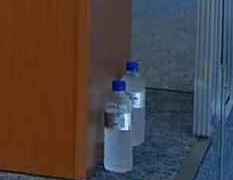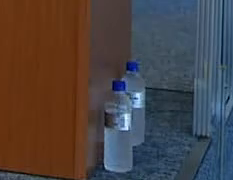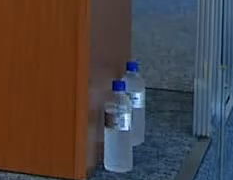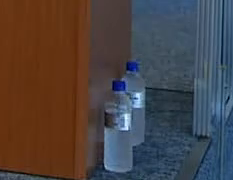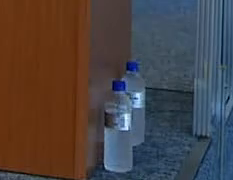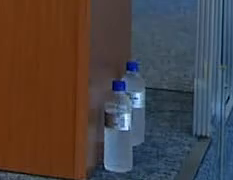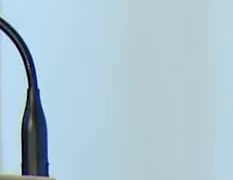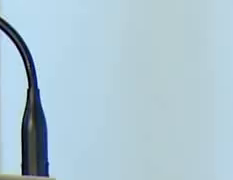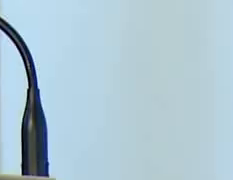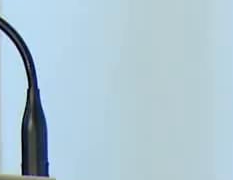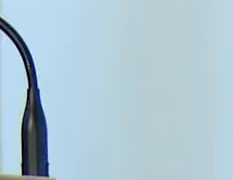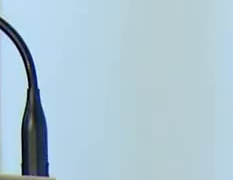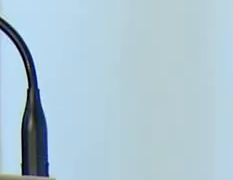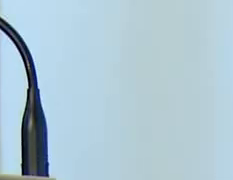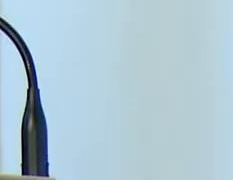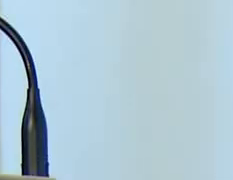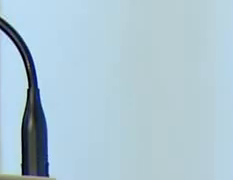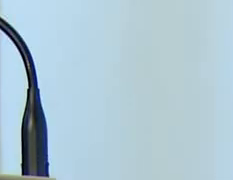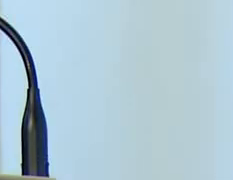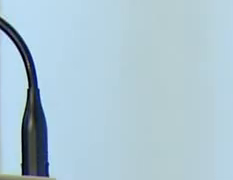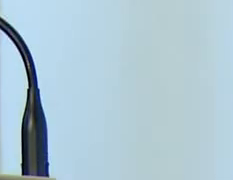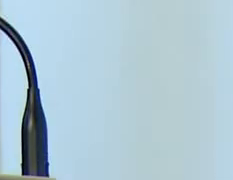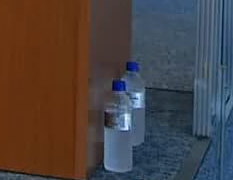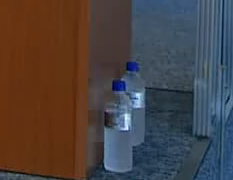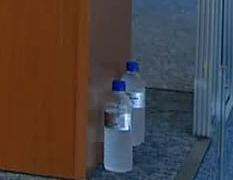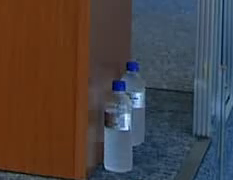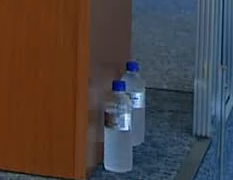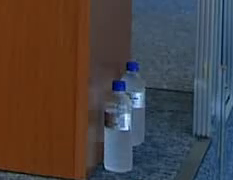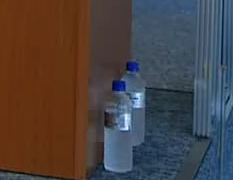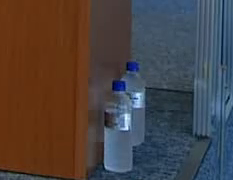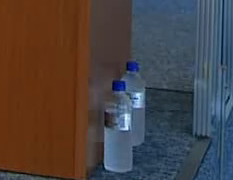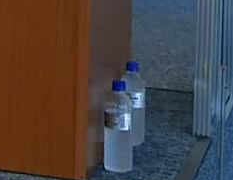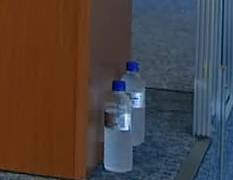Senhora Kadisha Sastre, do Instituto Caon.